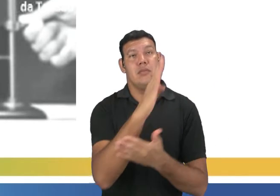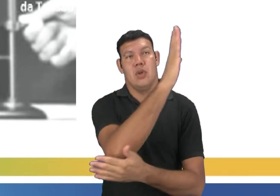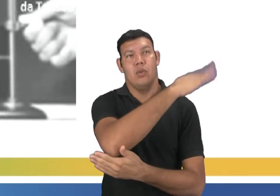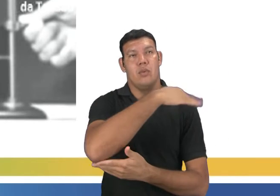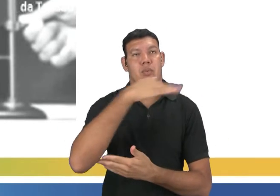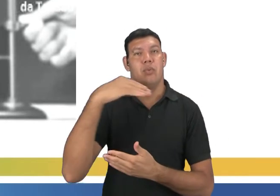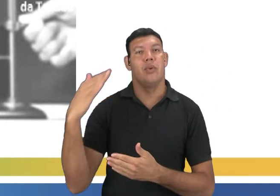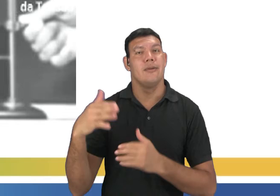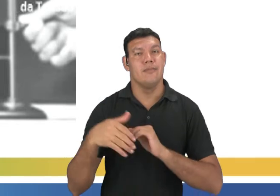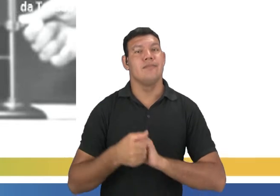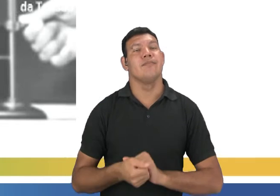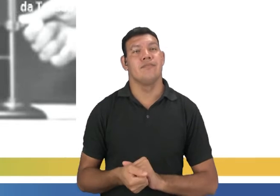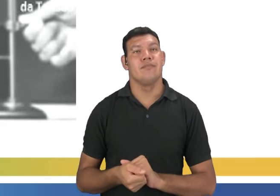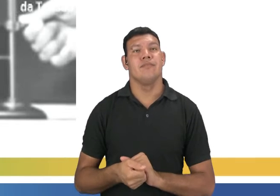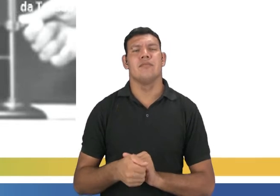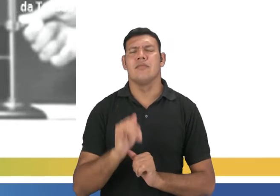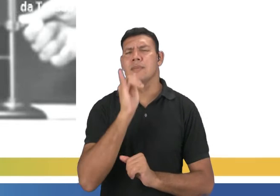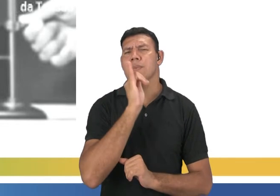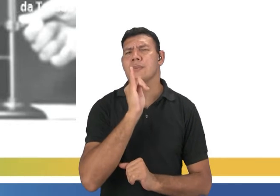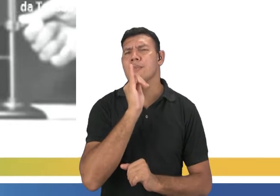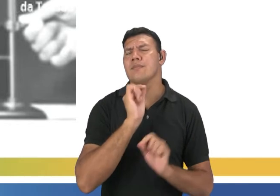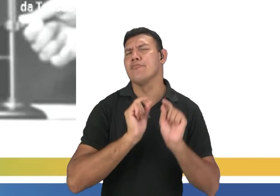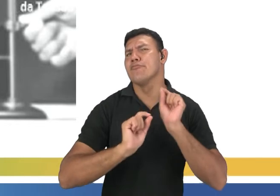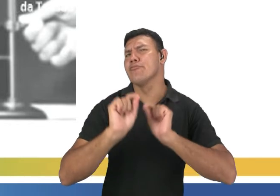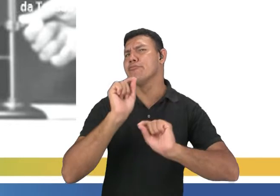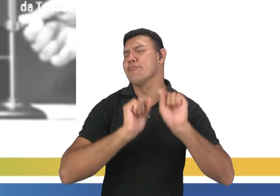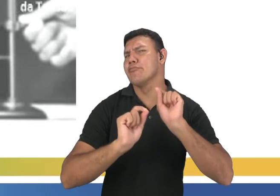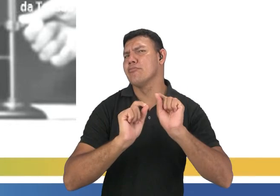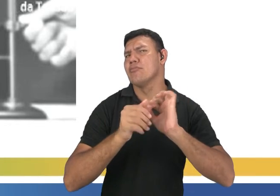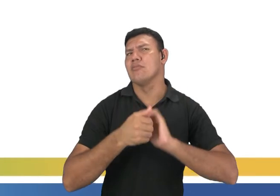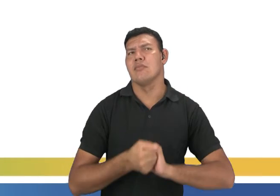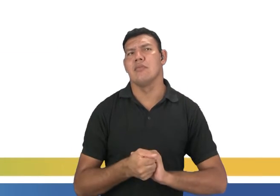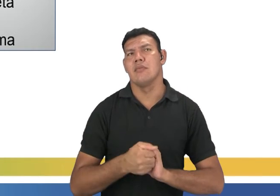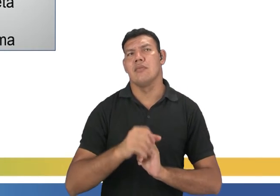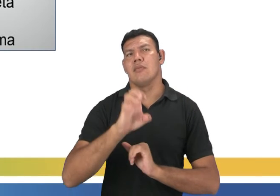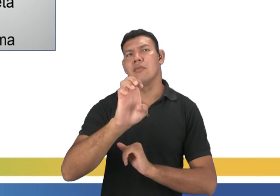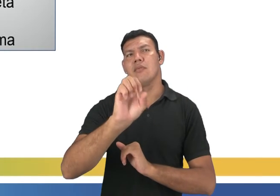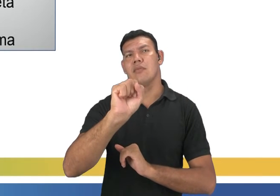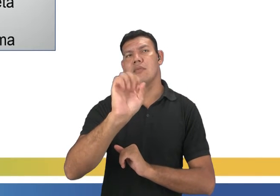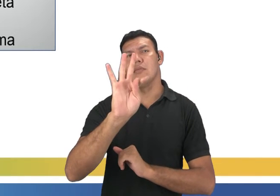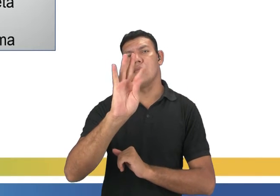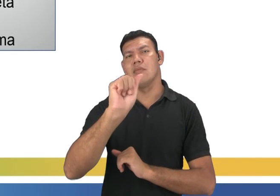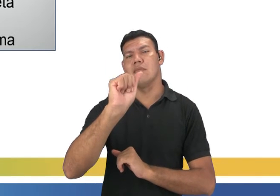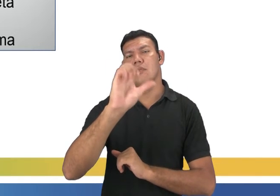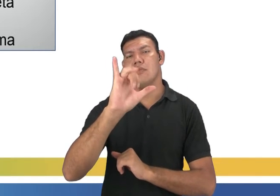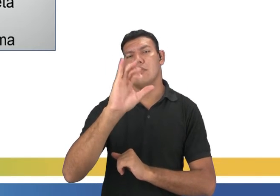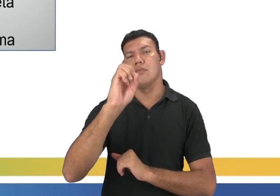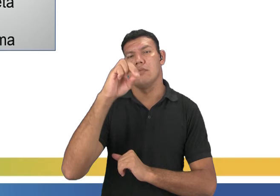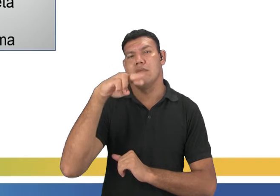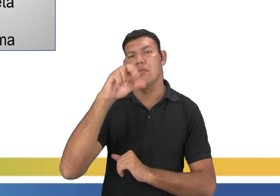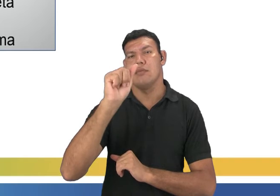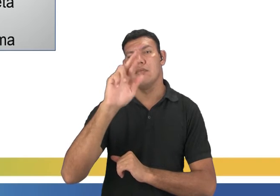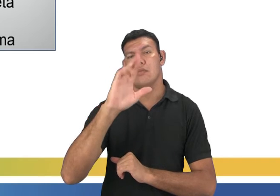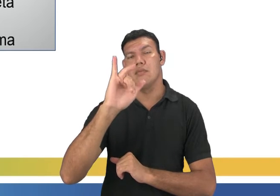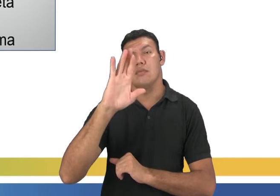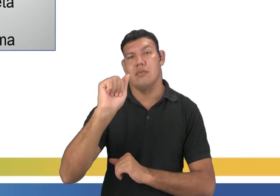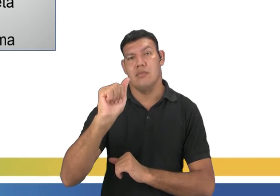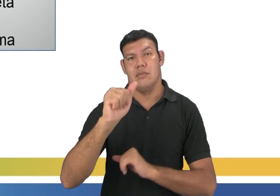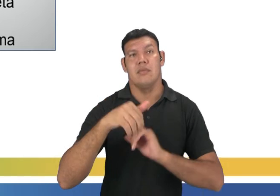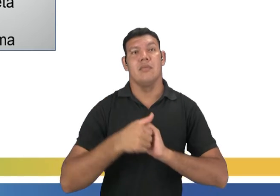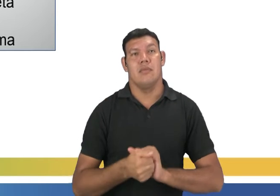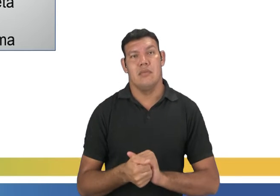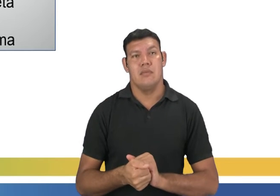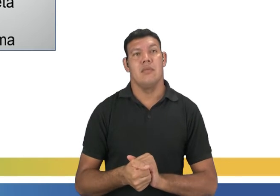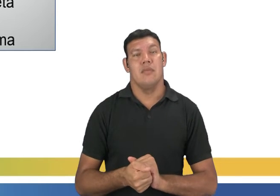ondas estacionárias. O que são as ondas estacionárias? São ondas ali que se classificam